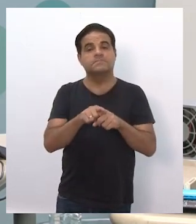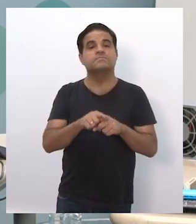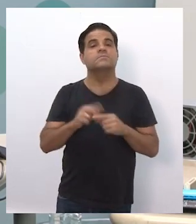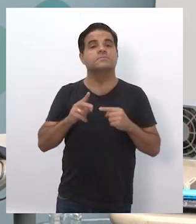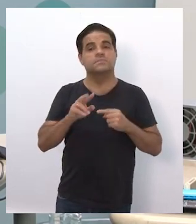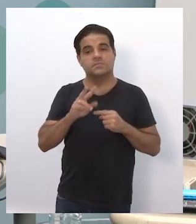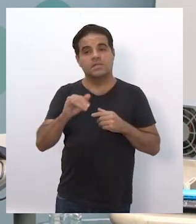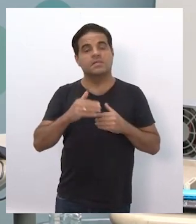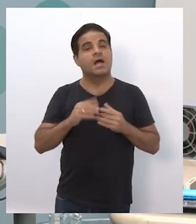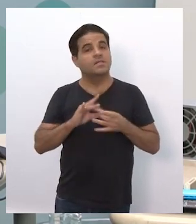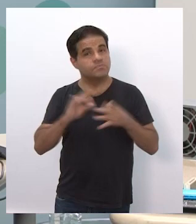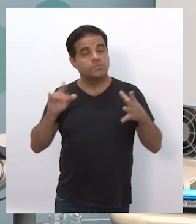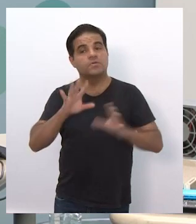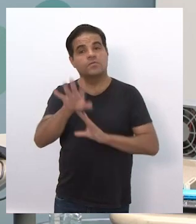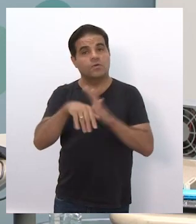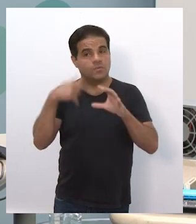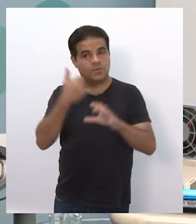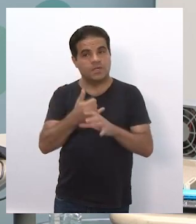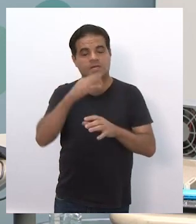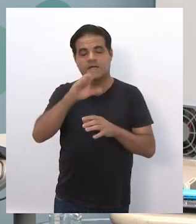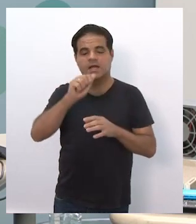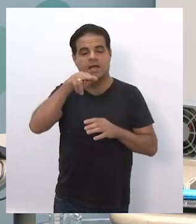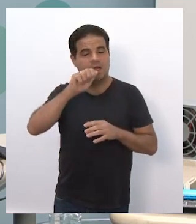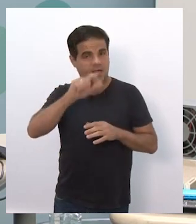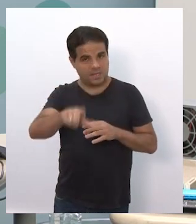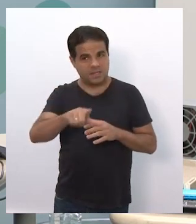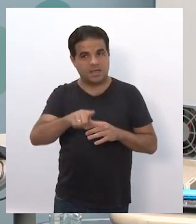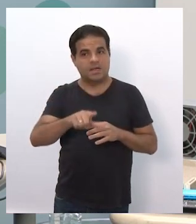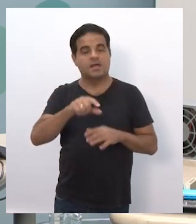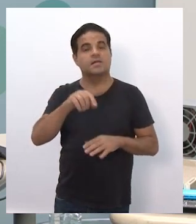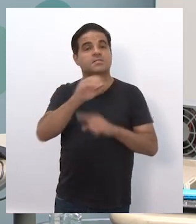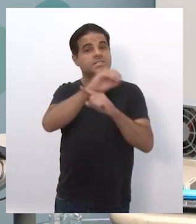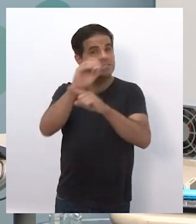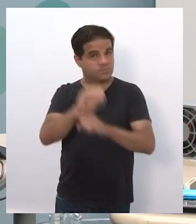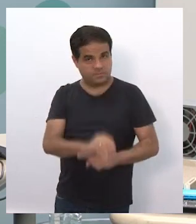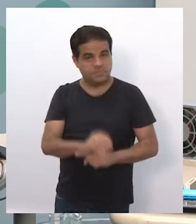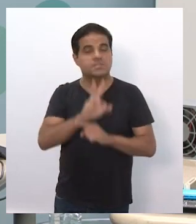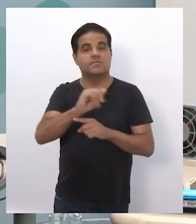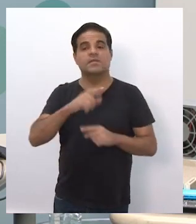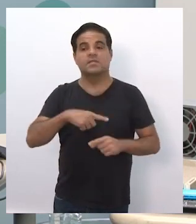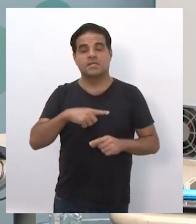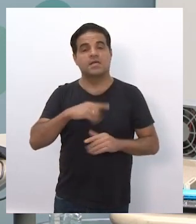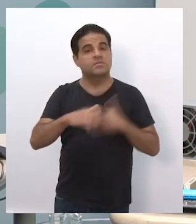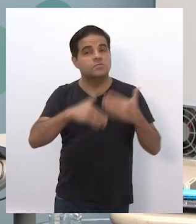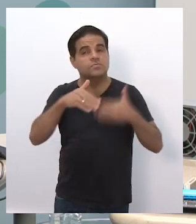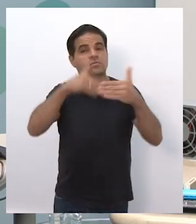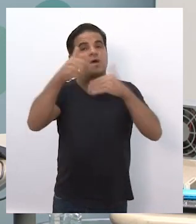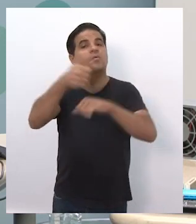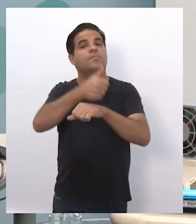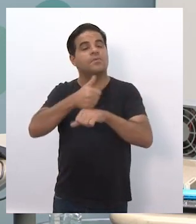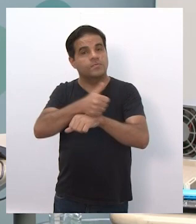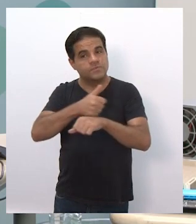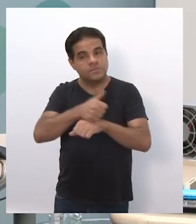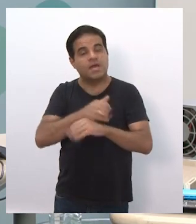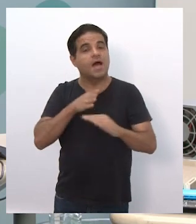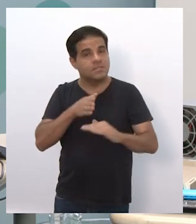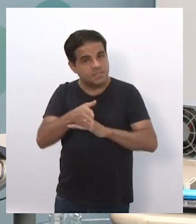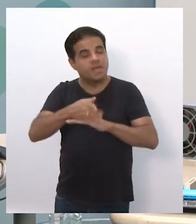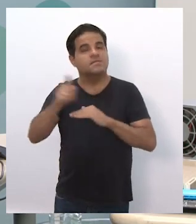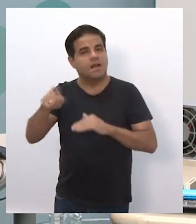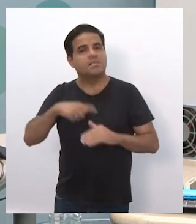estar disponível no YouTube, canal Centro de Mídias, canal Desenvolvimento Profissional, acessem